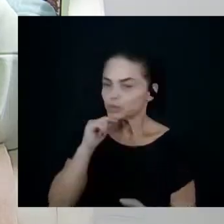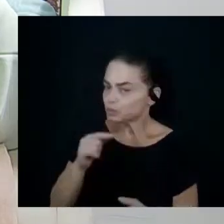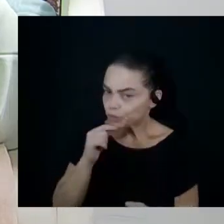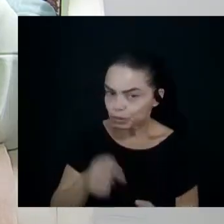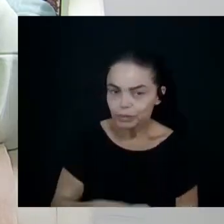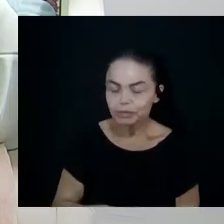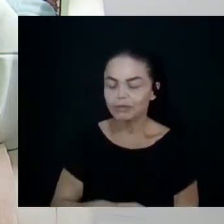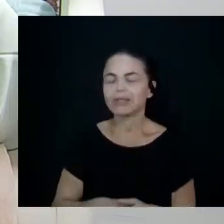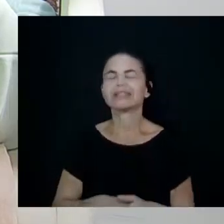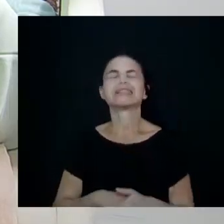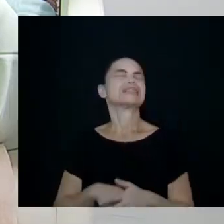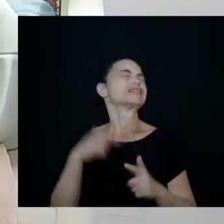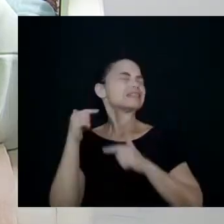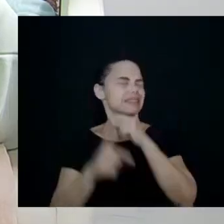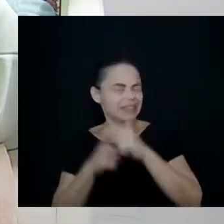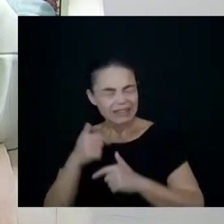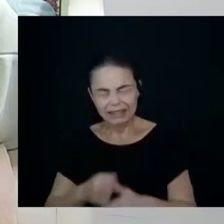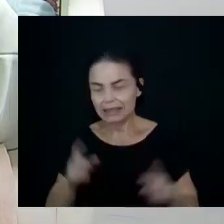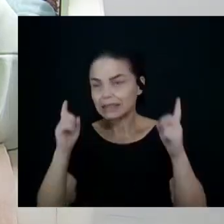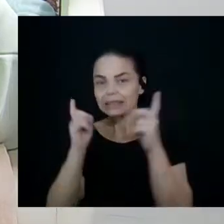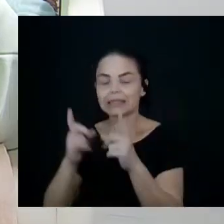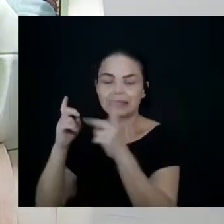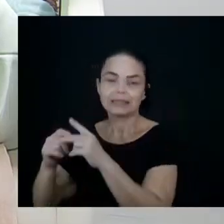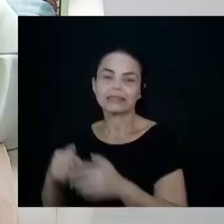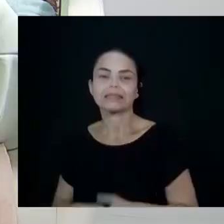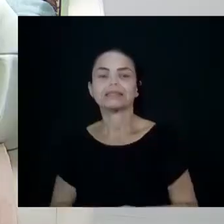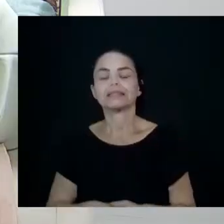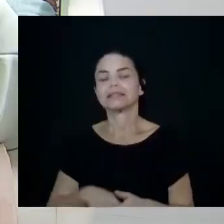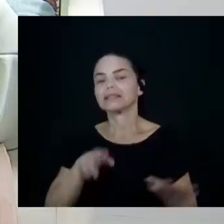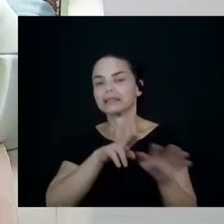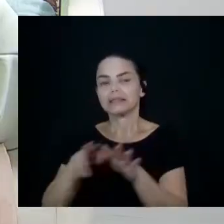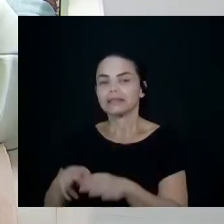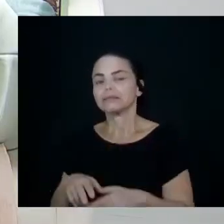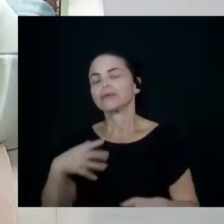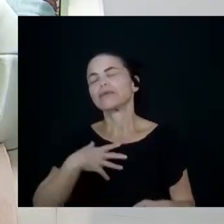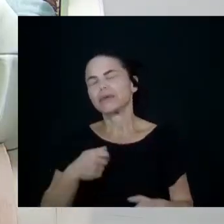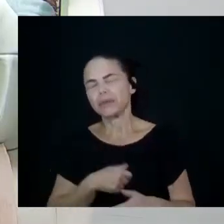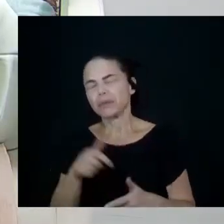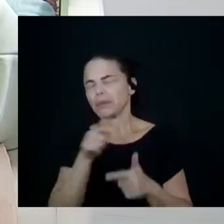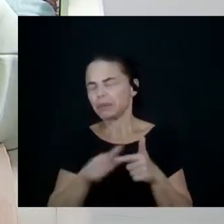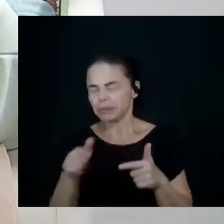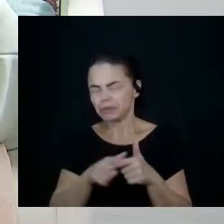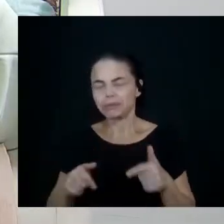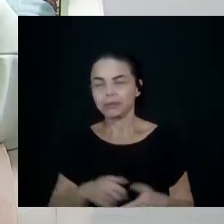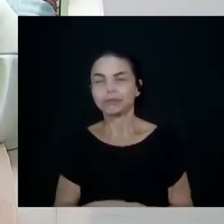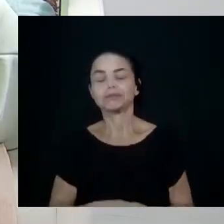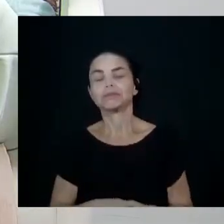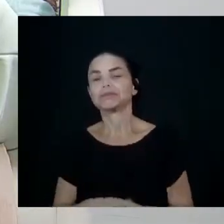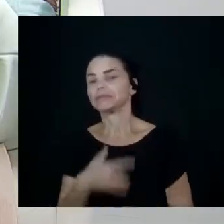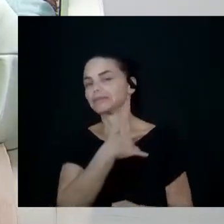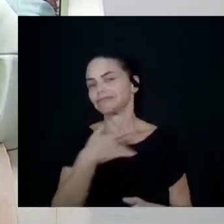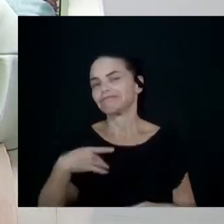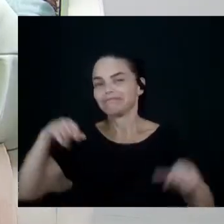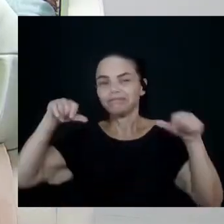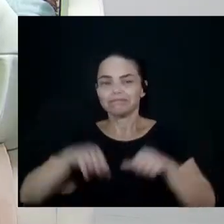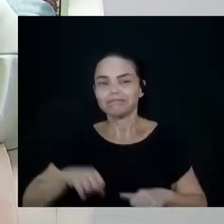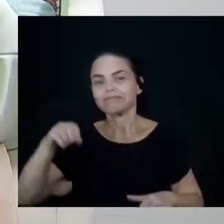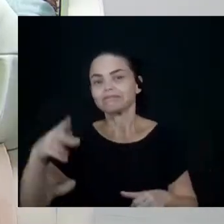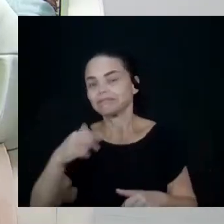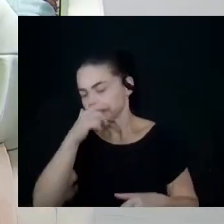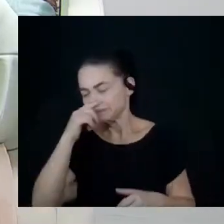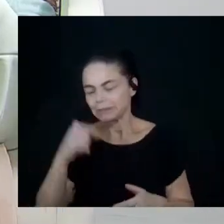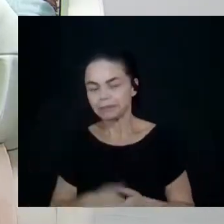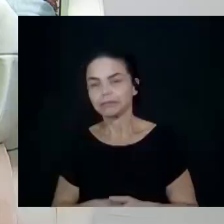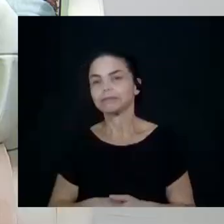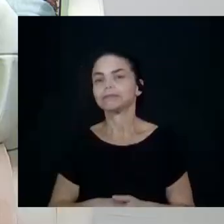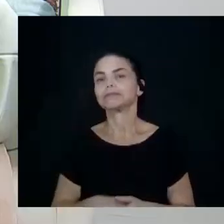tô conseguindo produzir, eu não tô conseguindo vender porque essa semana meu filho tá com problema, minha filha tá com problema de saúde ou não.